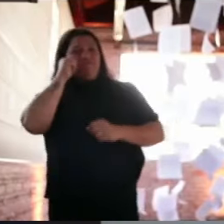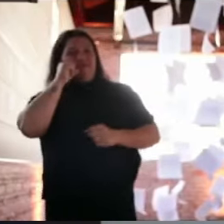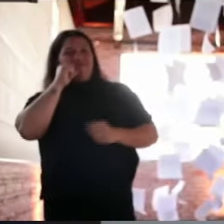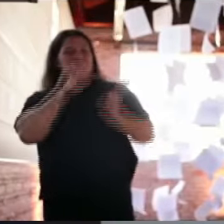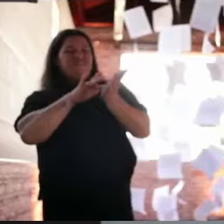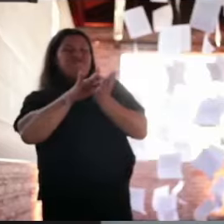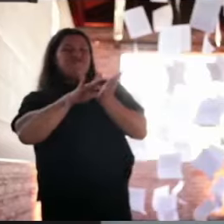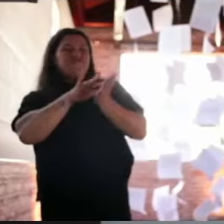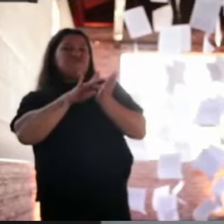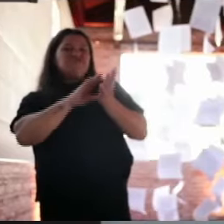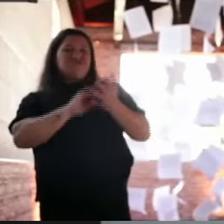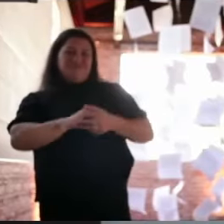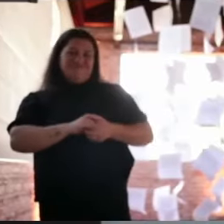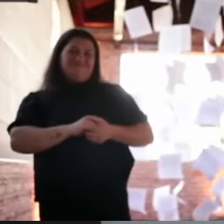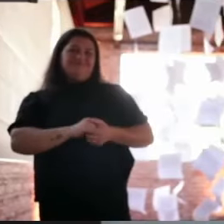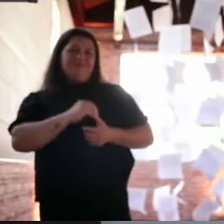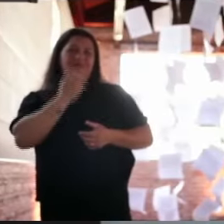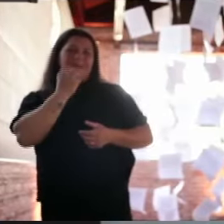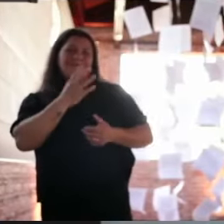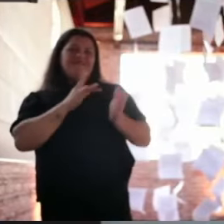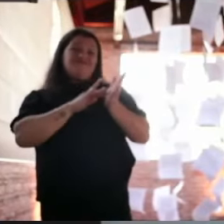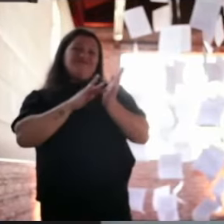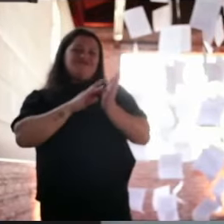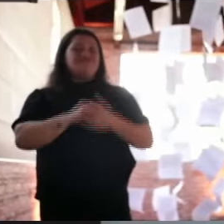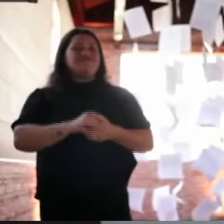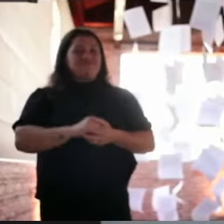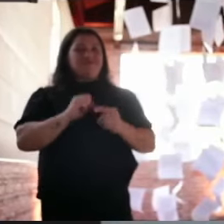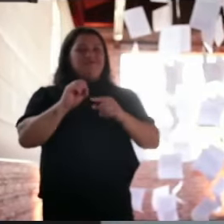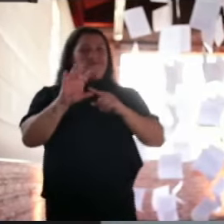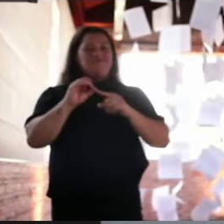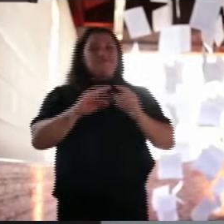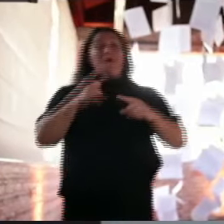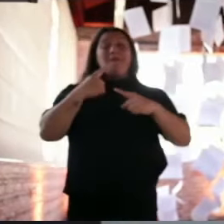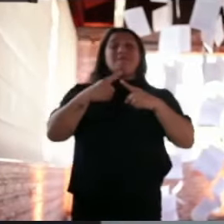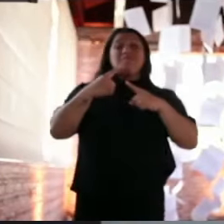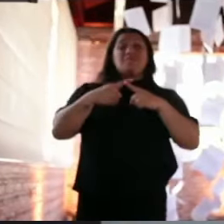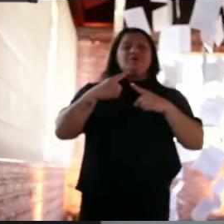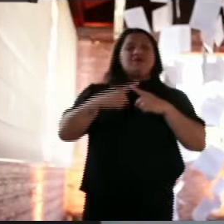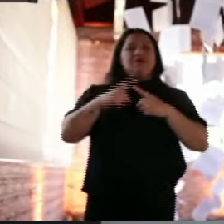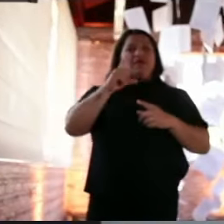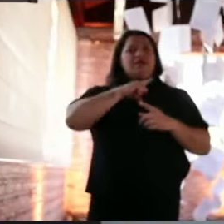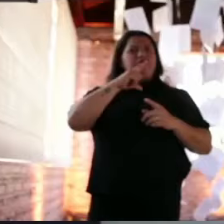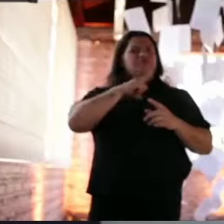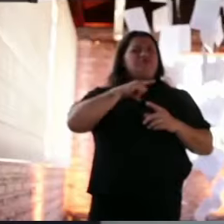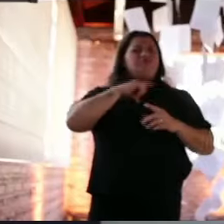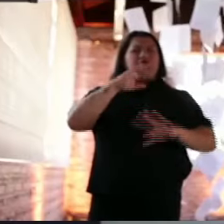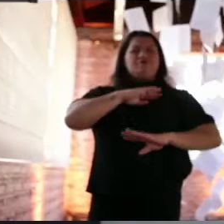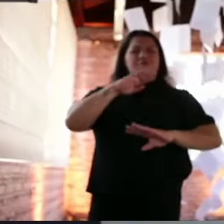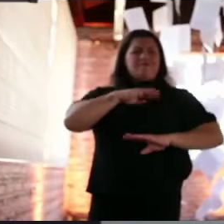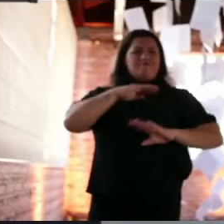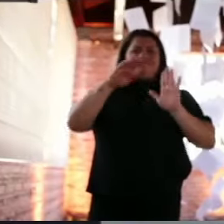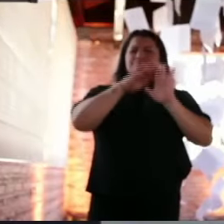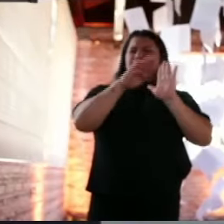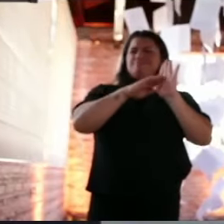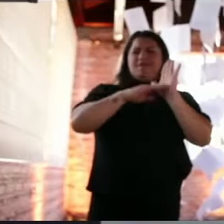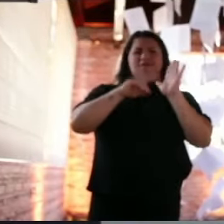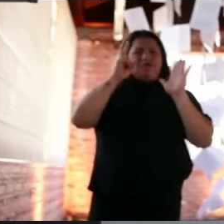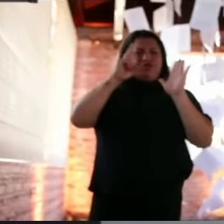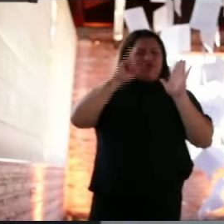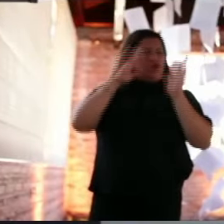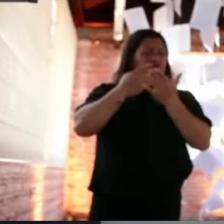Olha só da onde a gente parte para onde a gente chega né porque convinha por uma série de questões eu não sou historiadora mas acho que dá para a gente